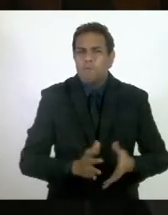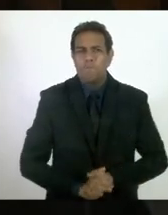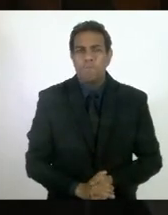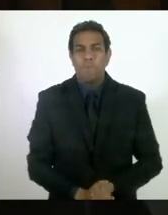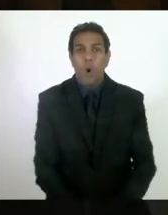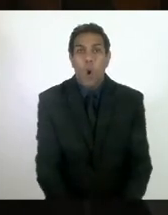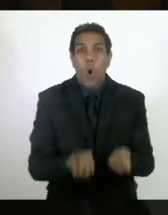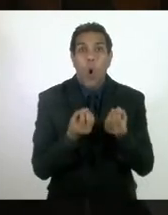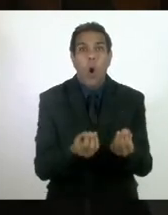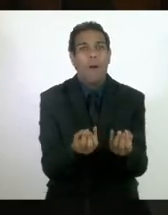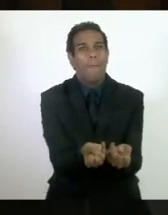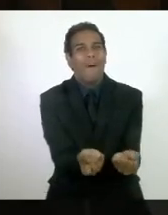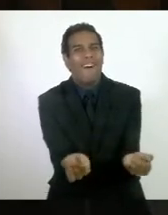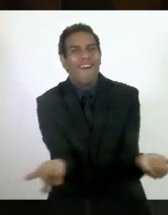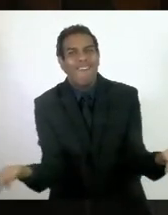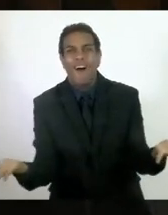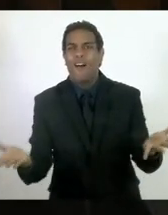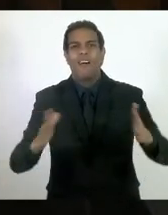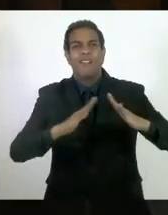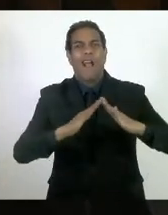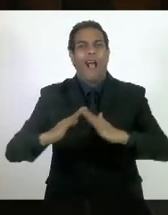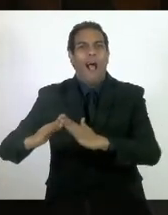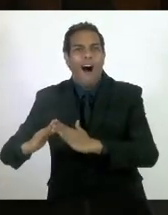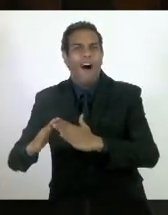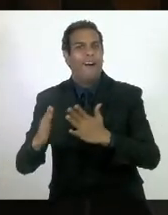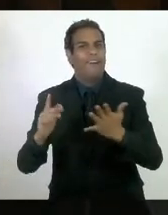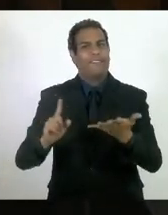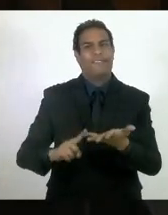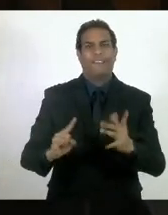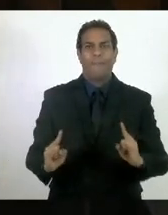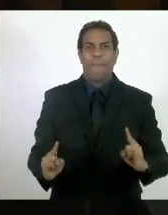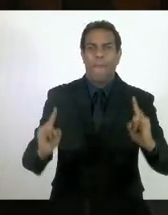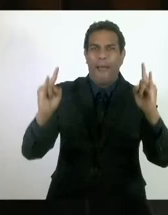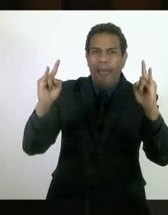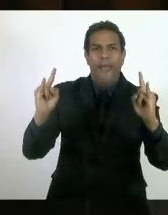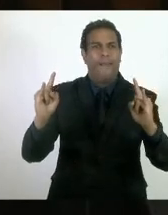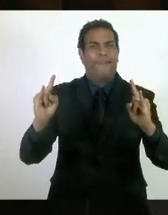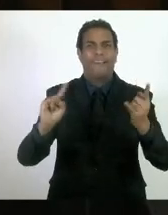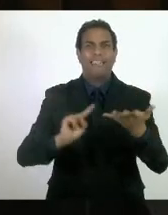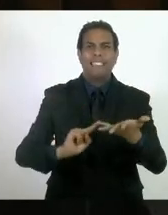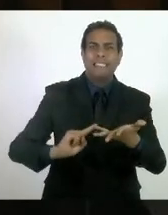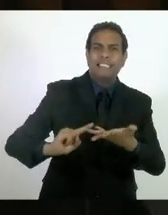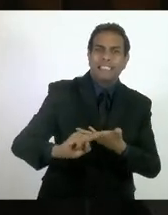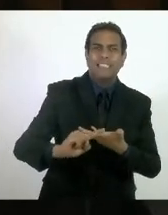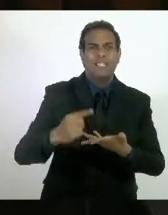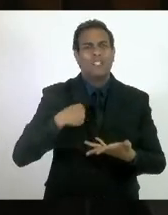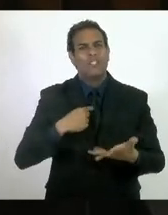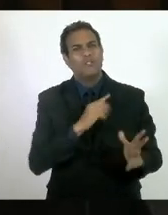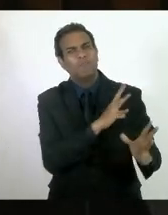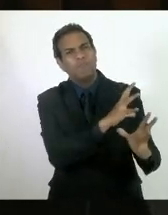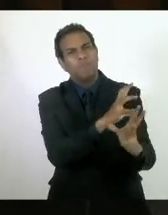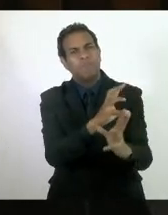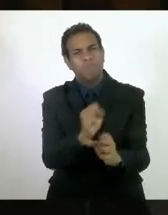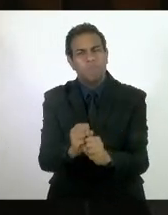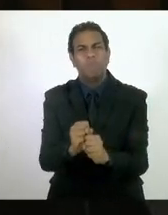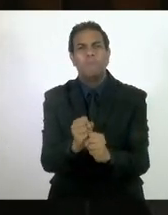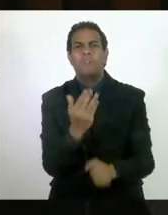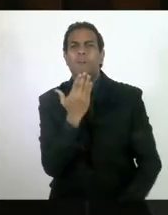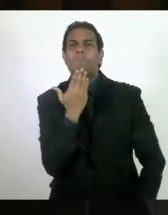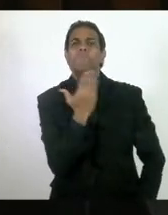e quantos Imóveis os pontos Imóveis eu fiz um requerimento de